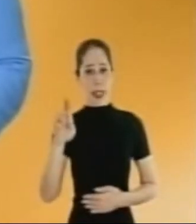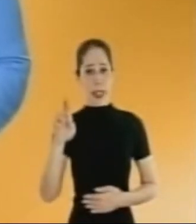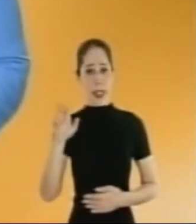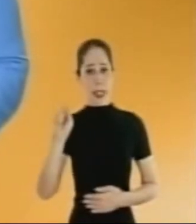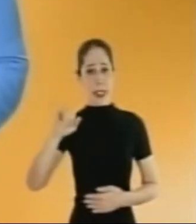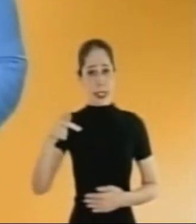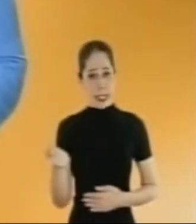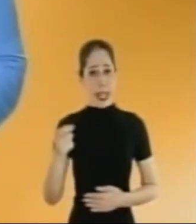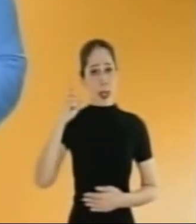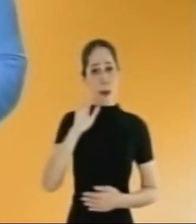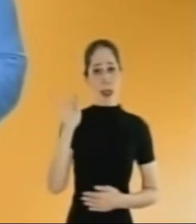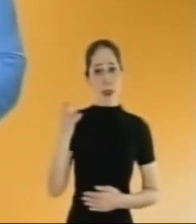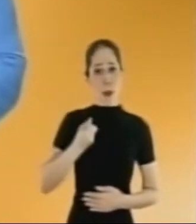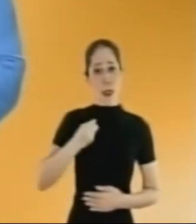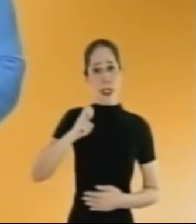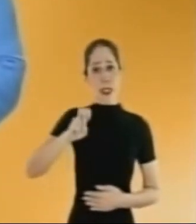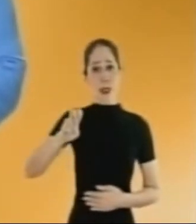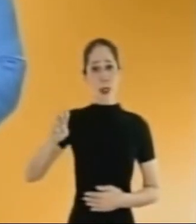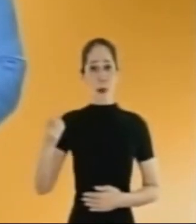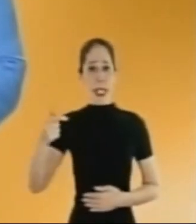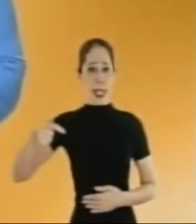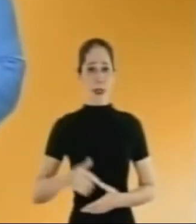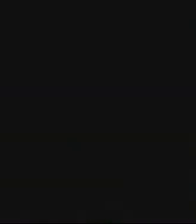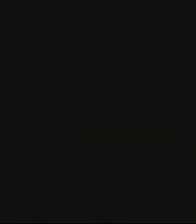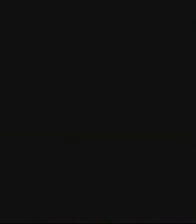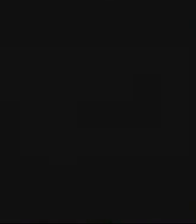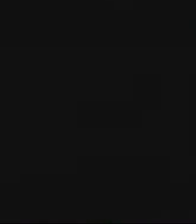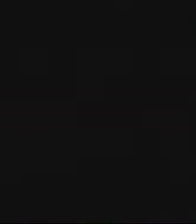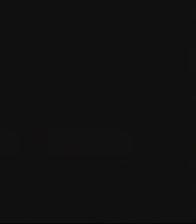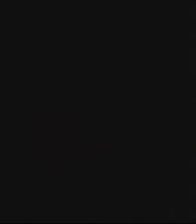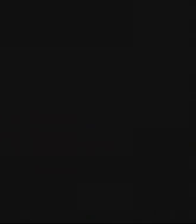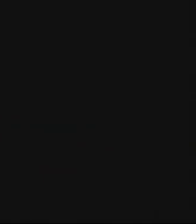Terezinha, deputada federal, 55,67.